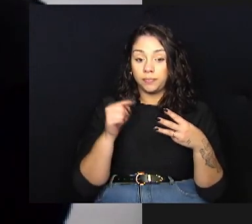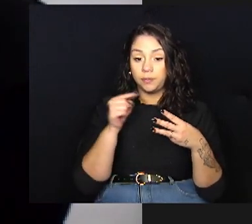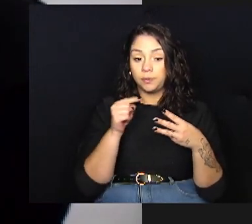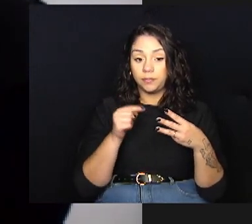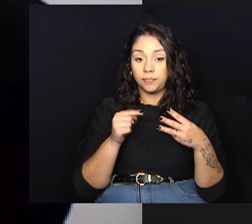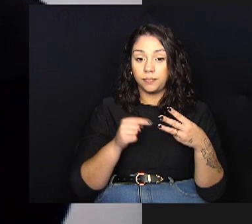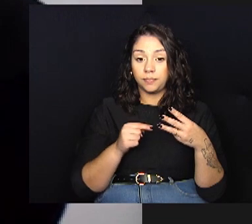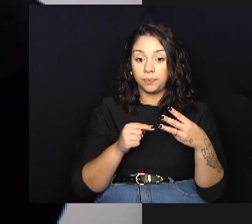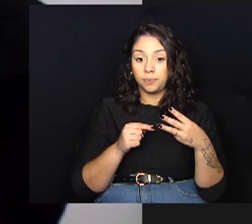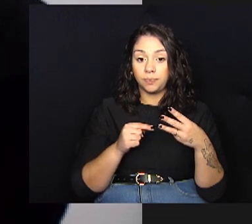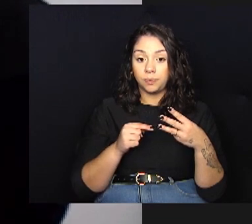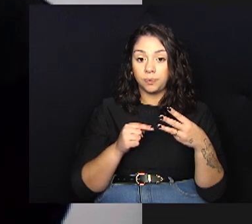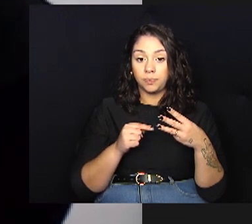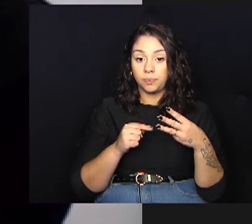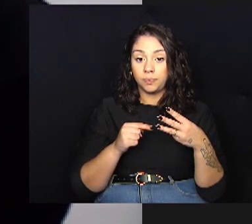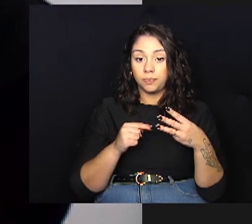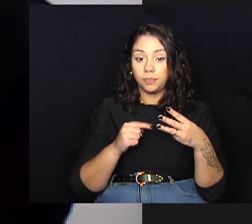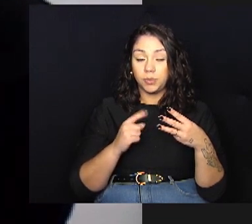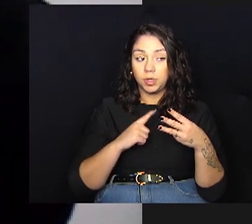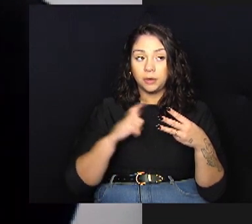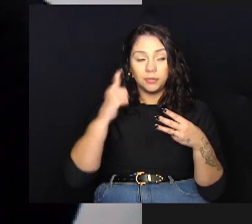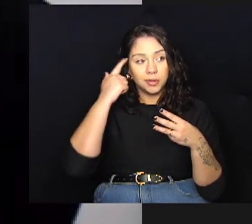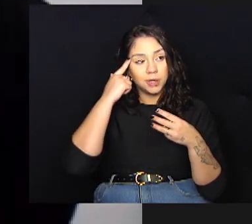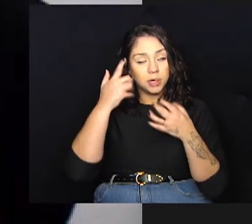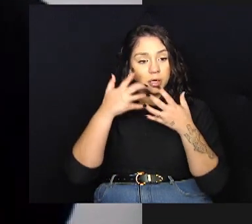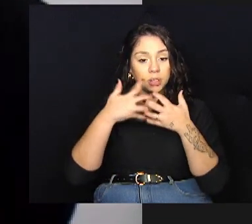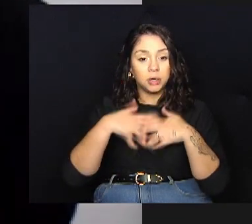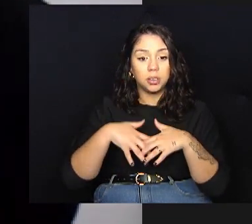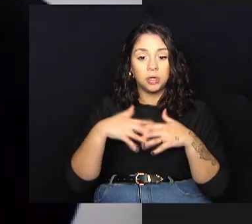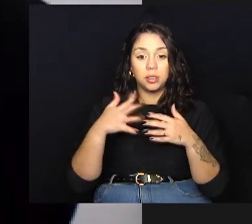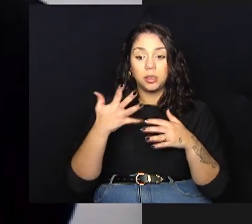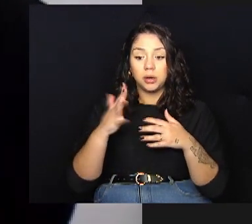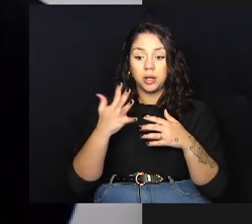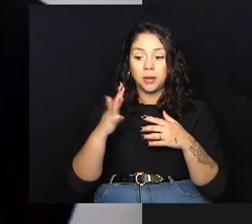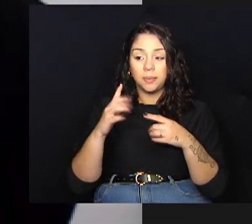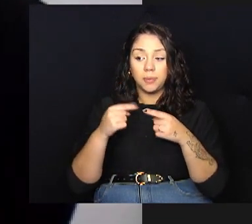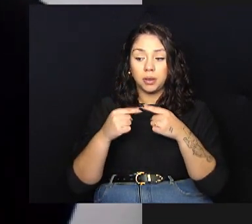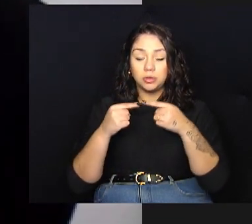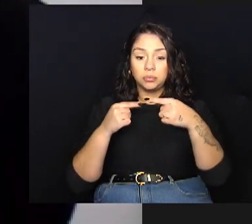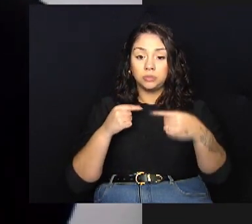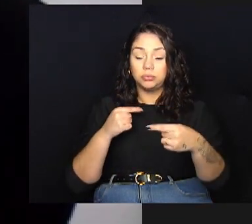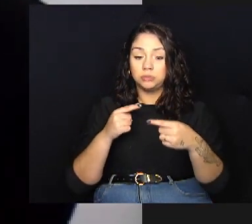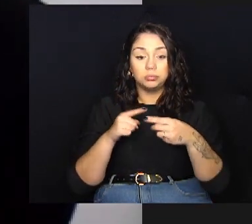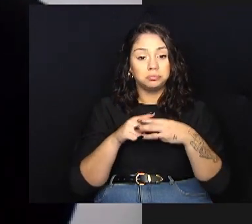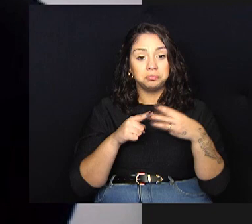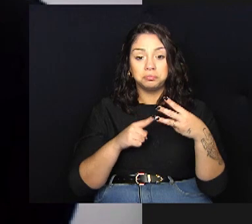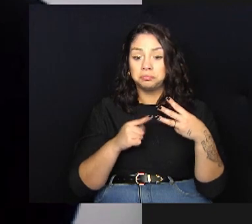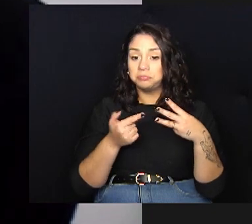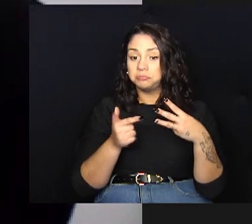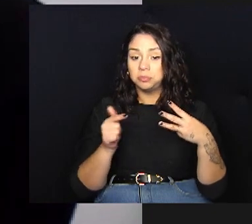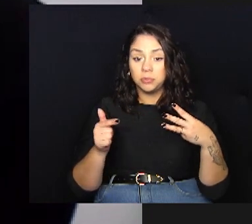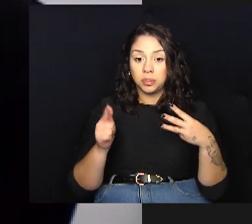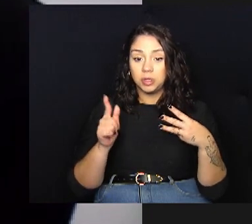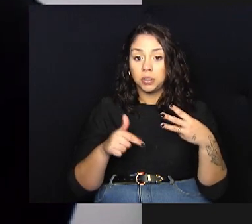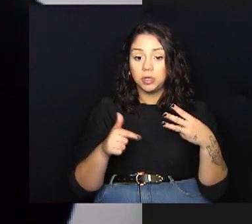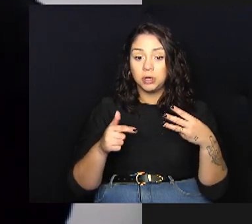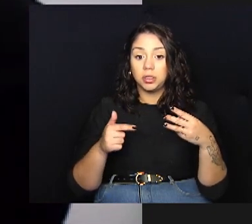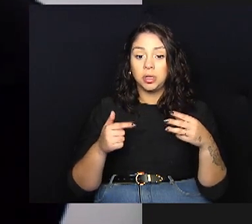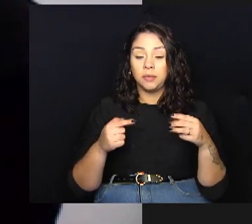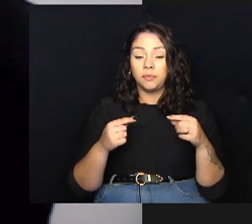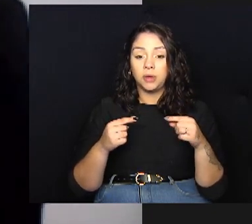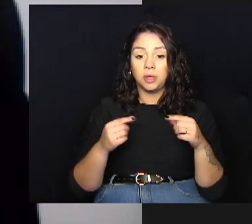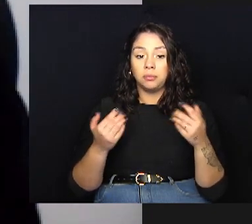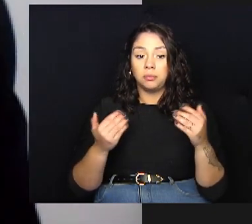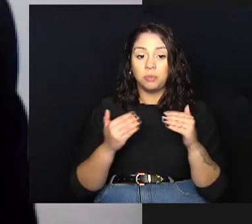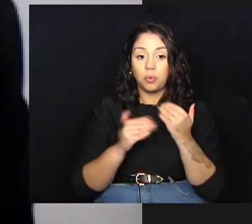foi pensando no Médio prazo no longo prazo nenhuma das grandes tendências foi contrariada né então